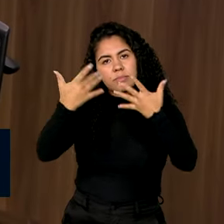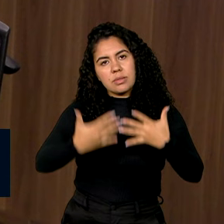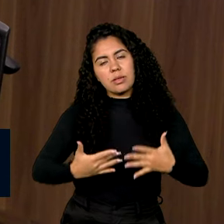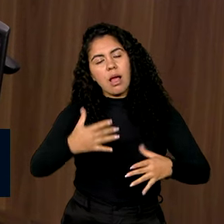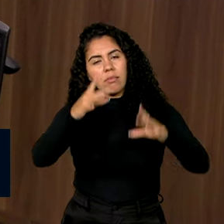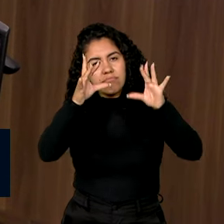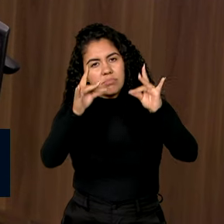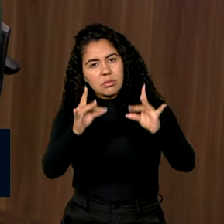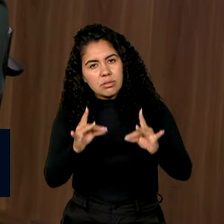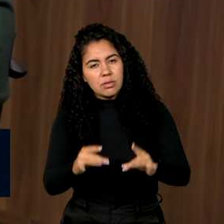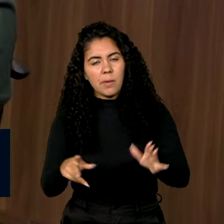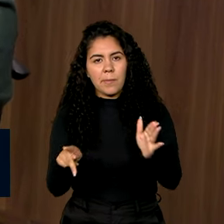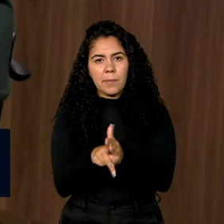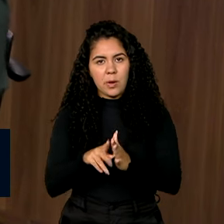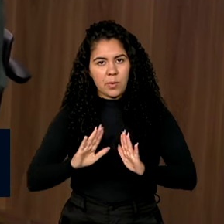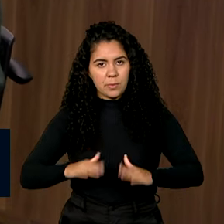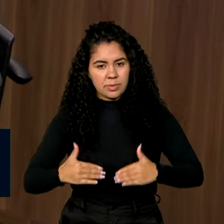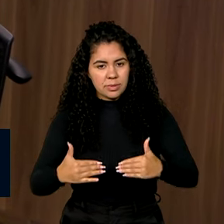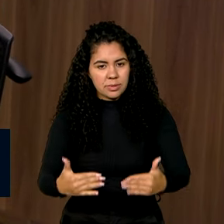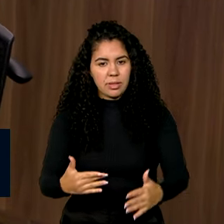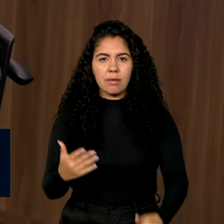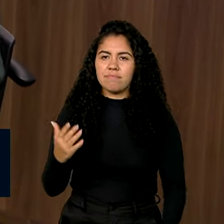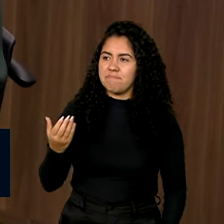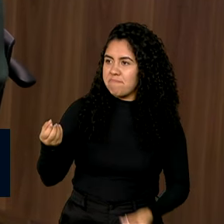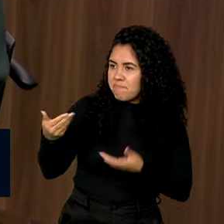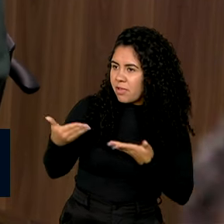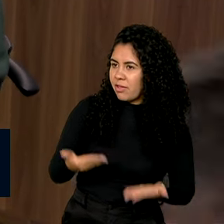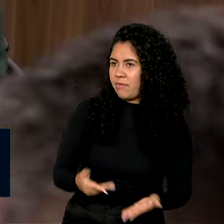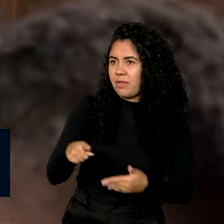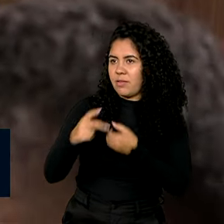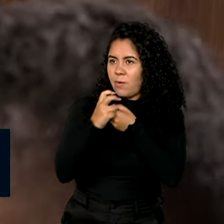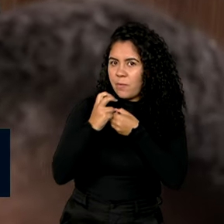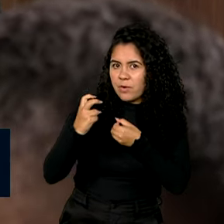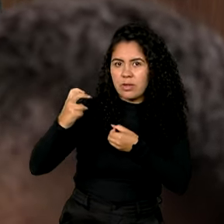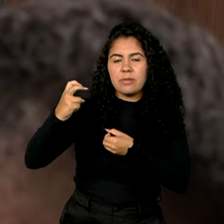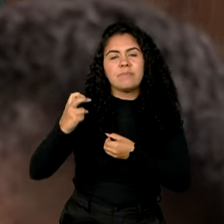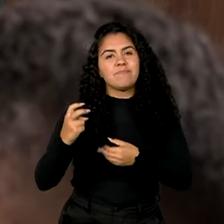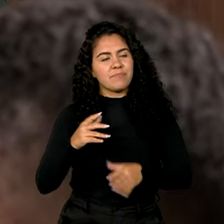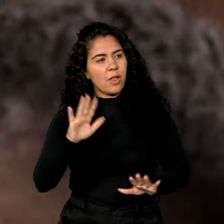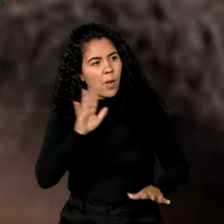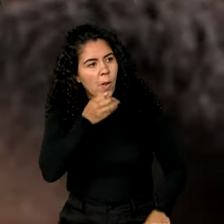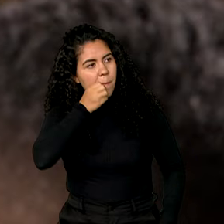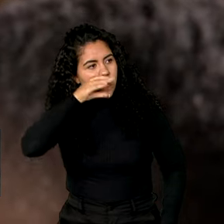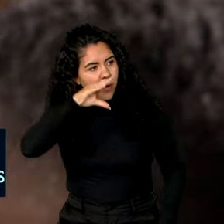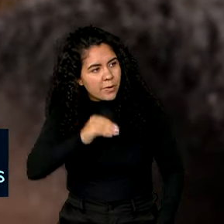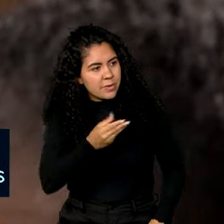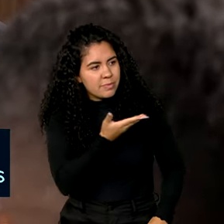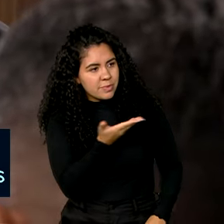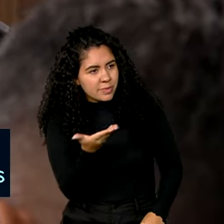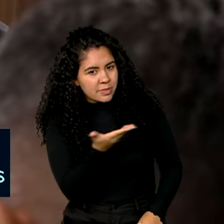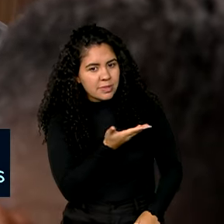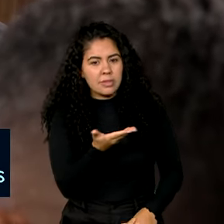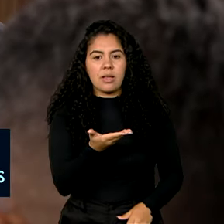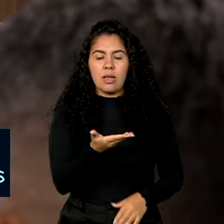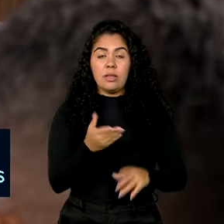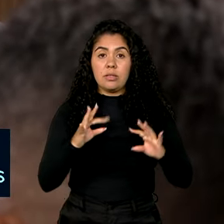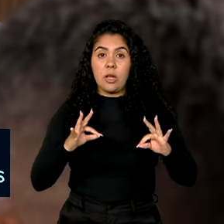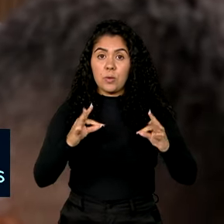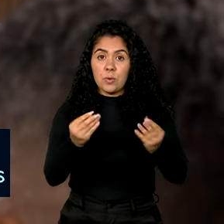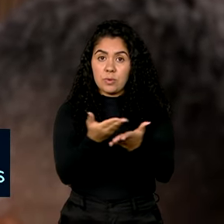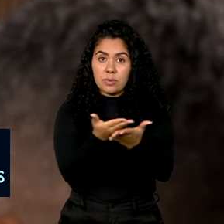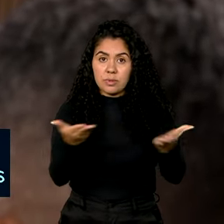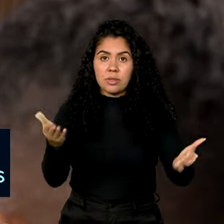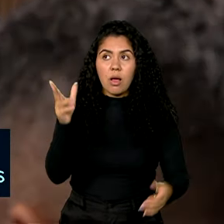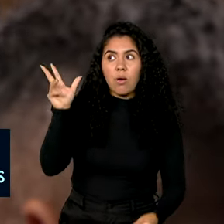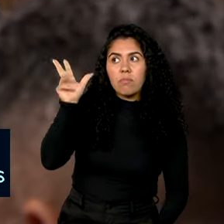básica do ministério Elias bem-vindo à voz do Brasil Olá boa noite mariana Boa noite Luciano Boa noite a todas e todos que nos